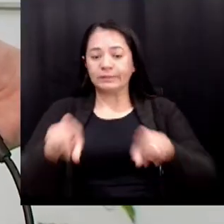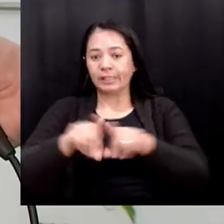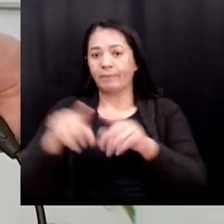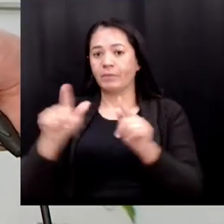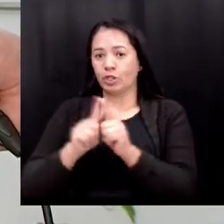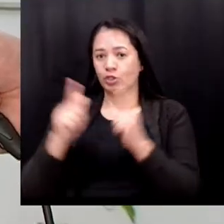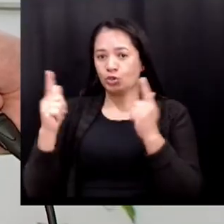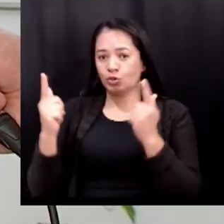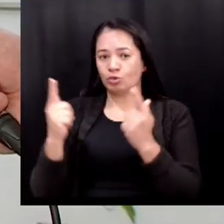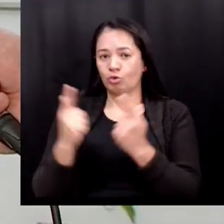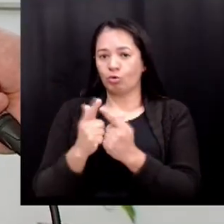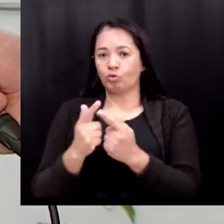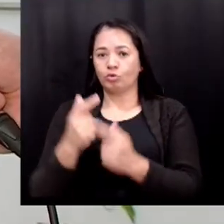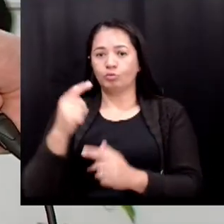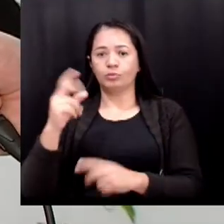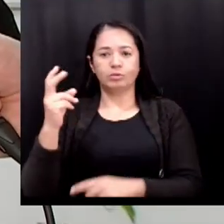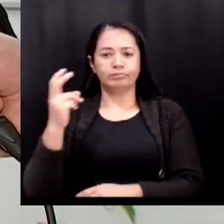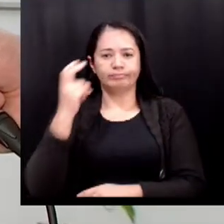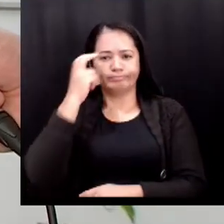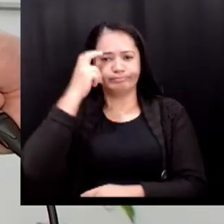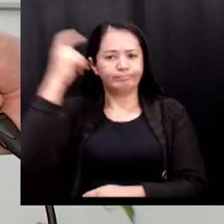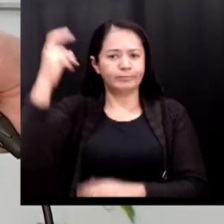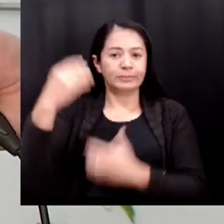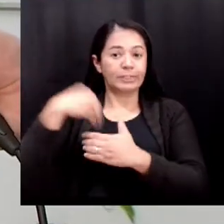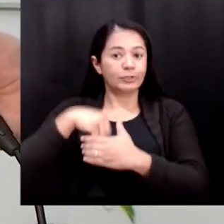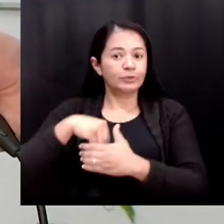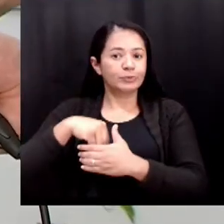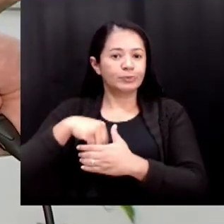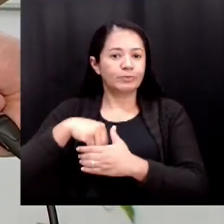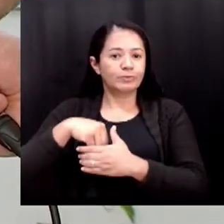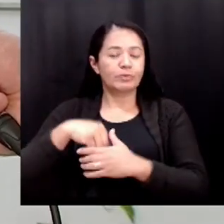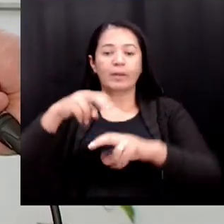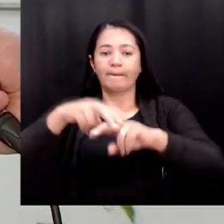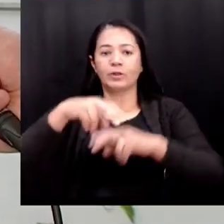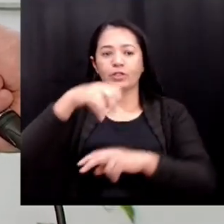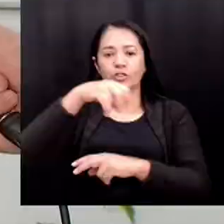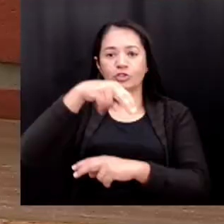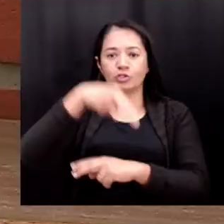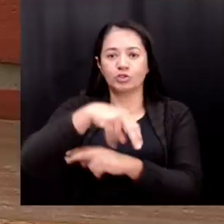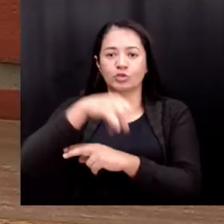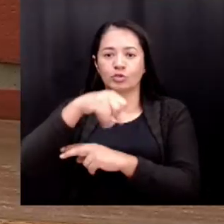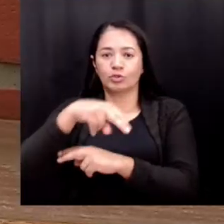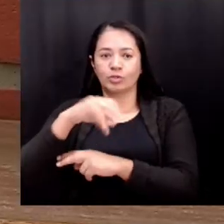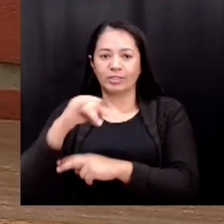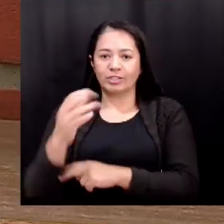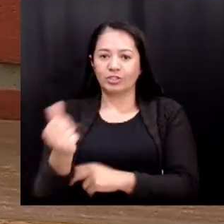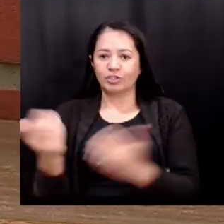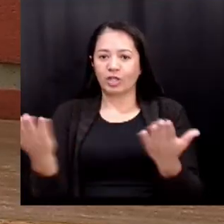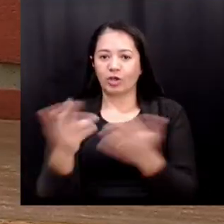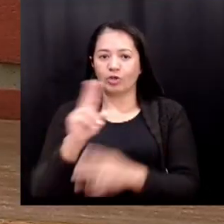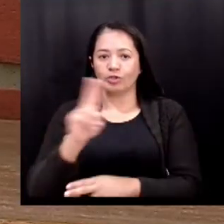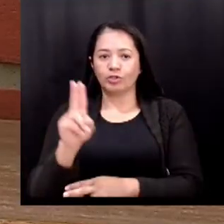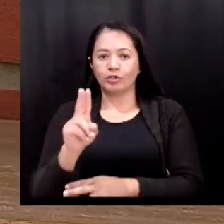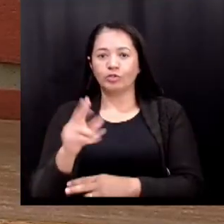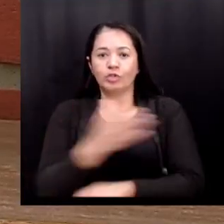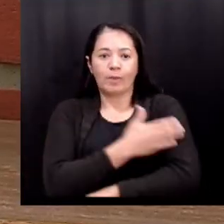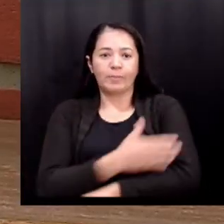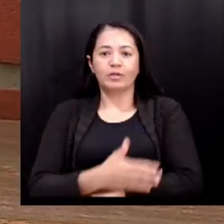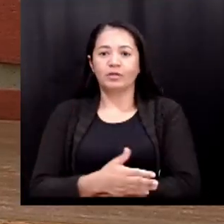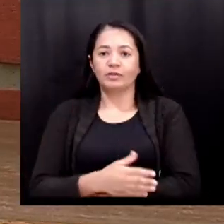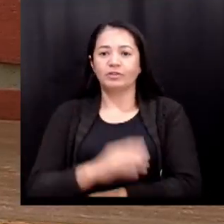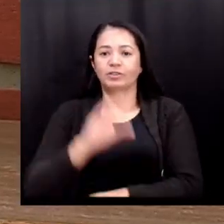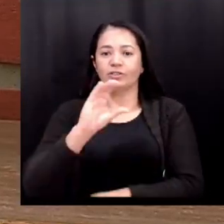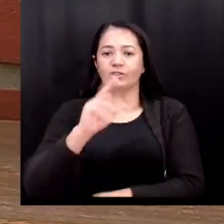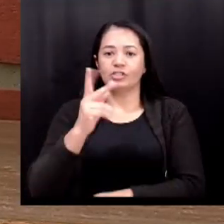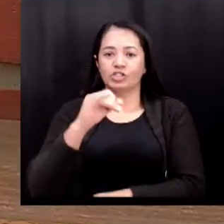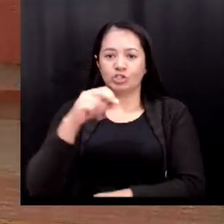dele. Então os ninjas, que é um nome atual, na verdade o nome tradicional é Shinobi no Mono,